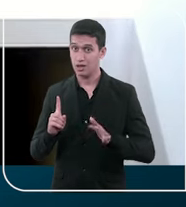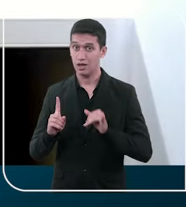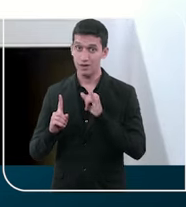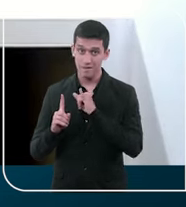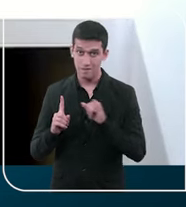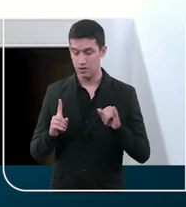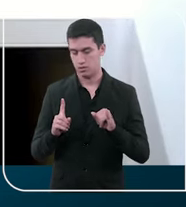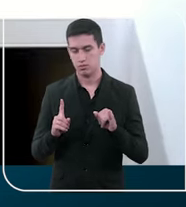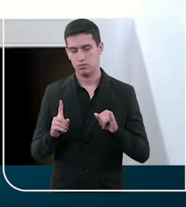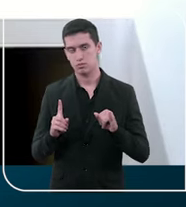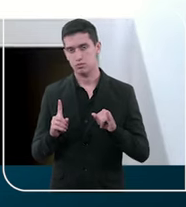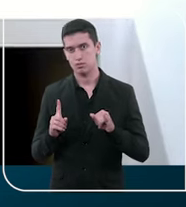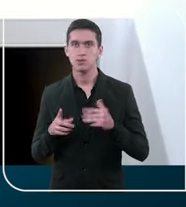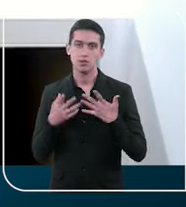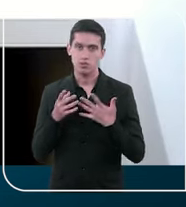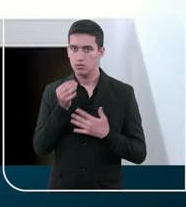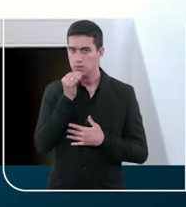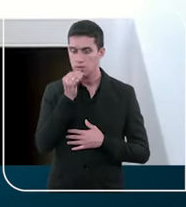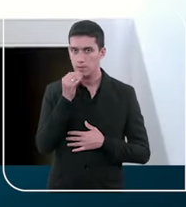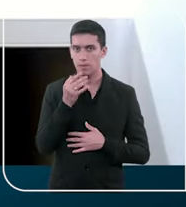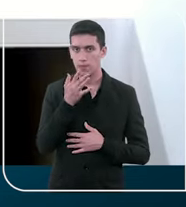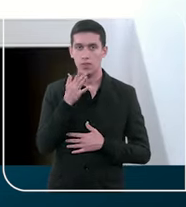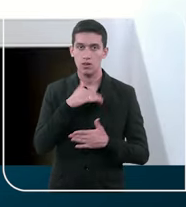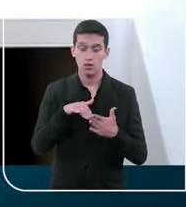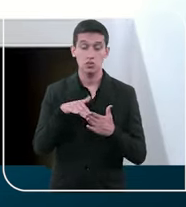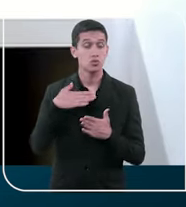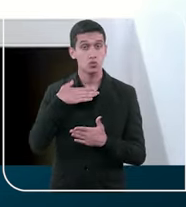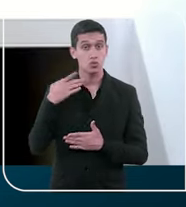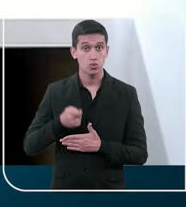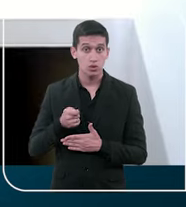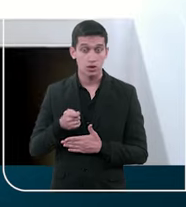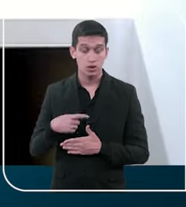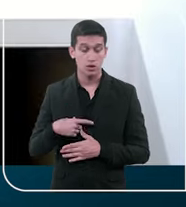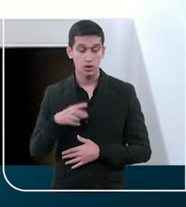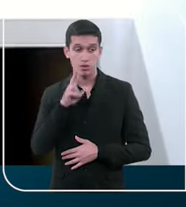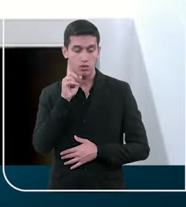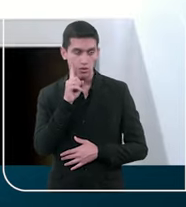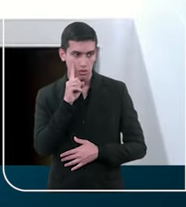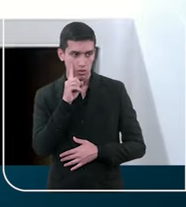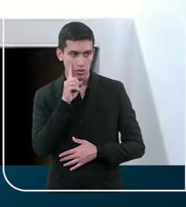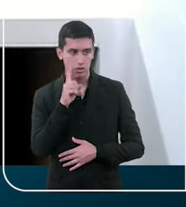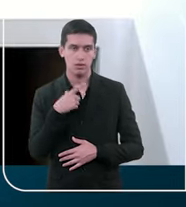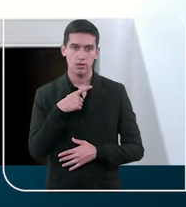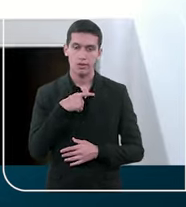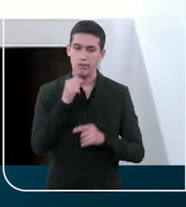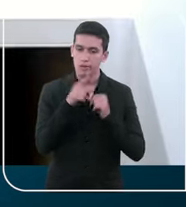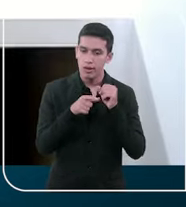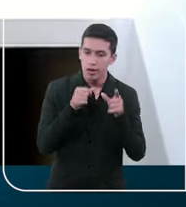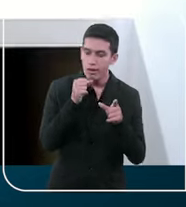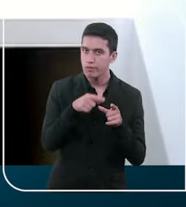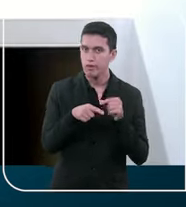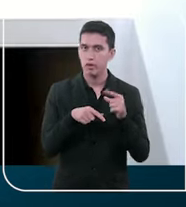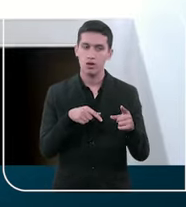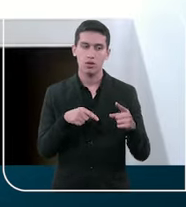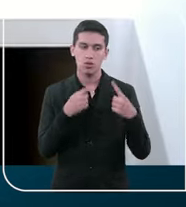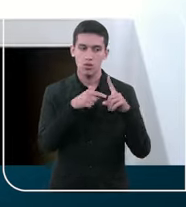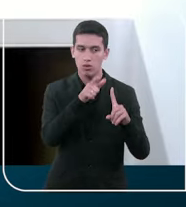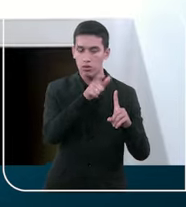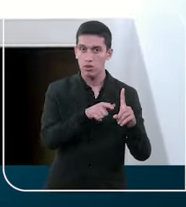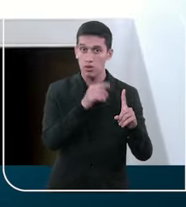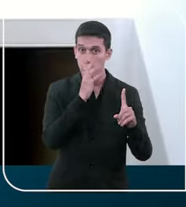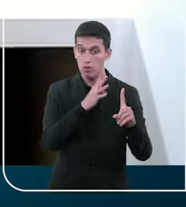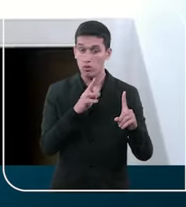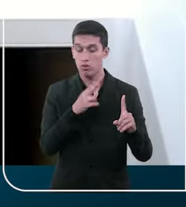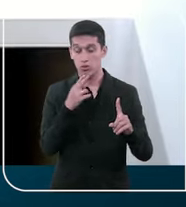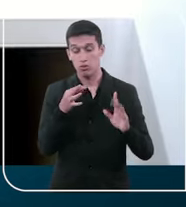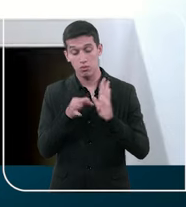já de determinada forma, né? Então, alguns juízes acabam inclinados ou agindo de forma irônica em relação ao